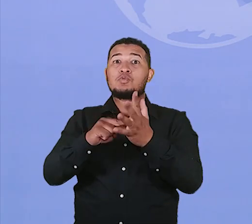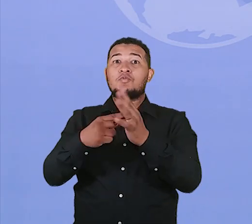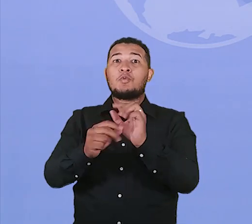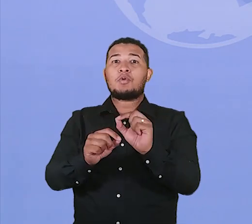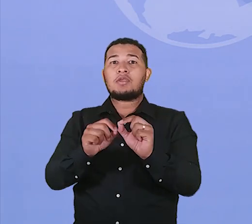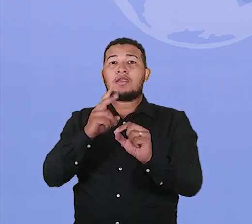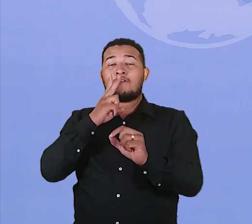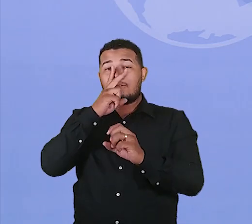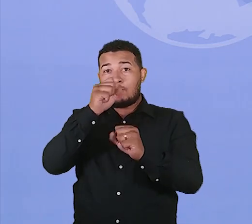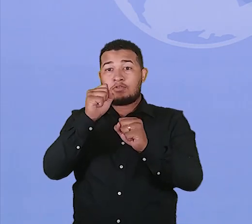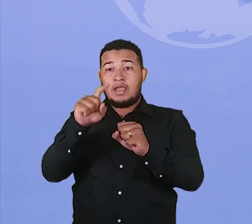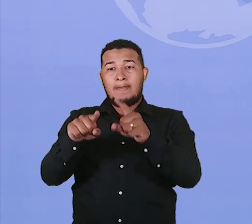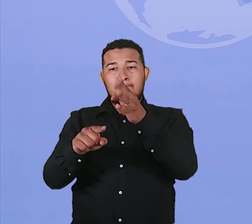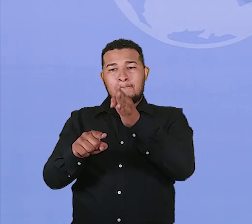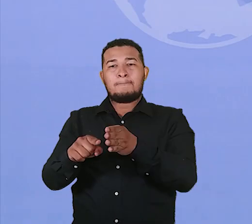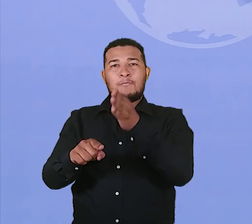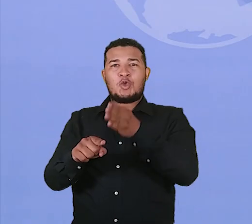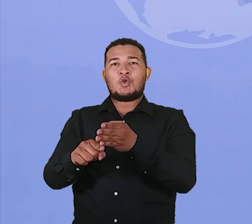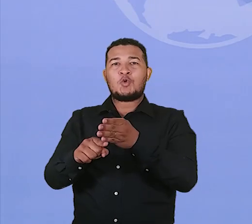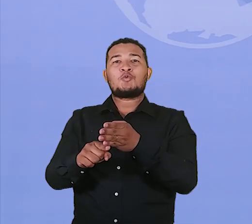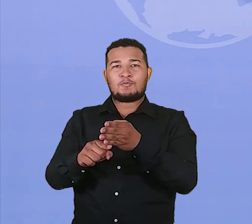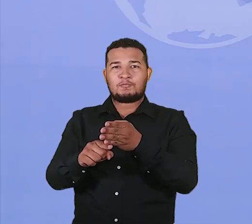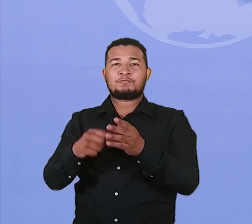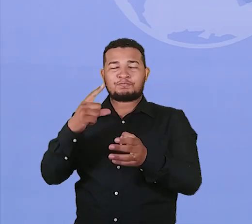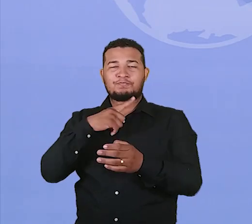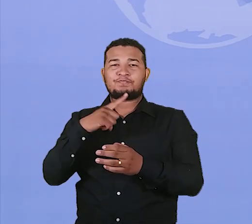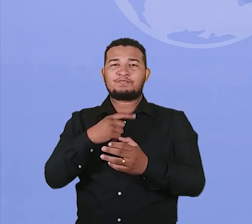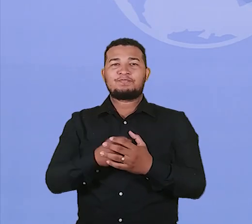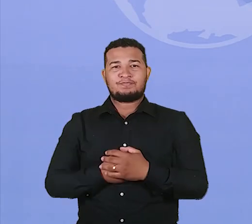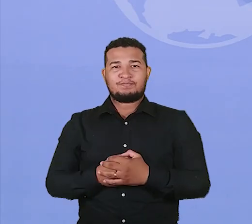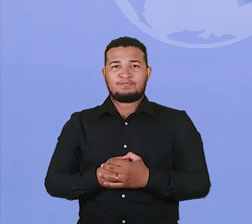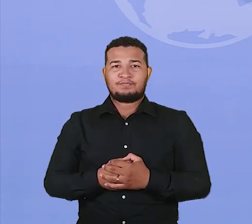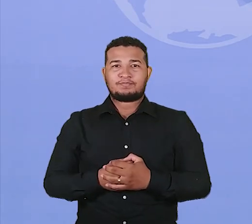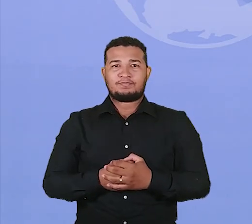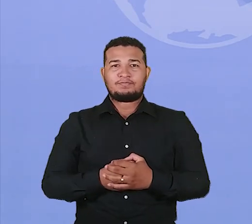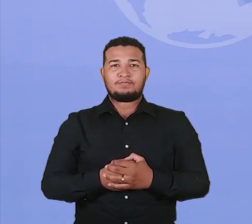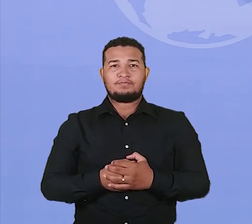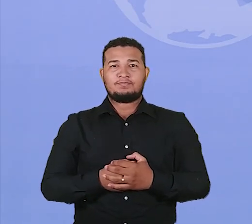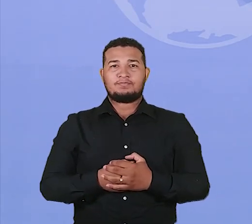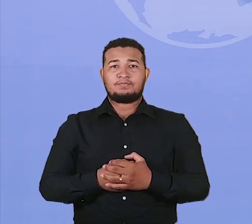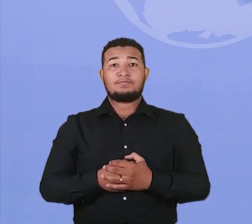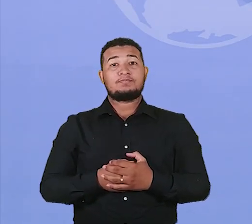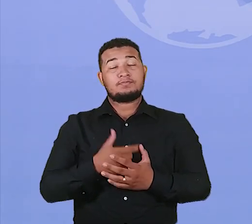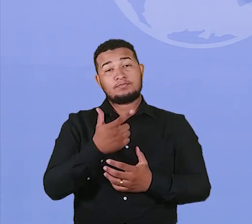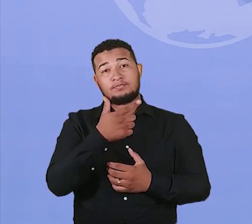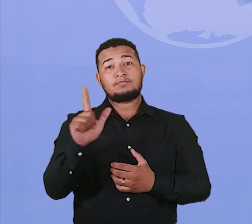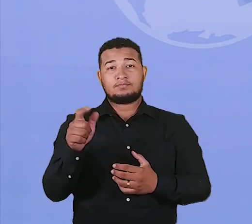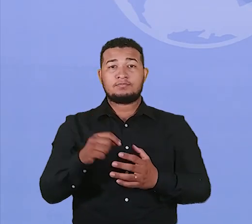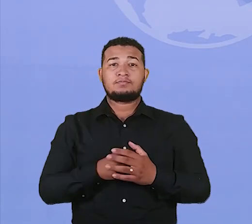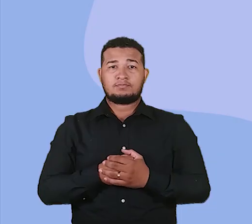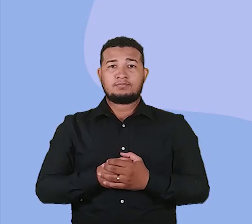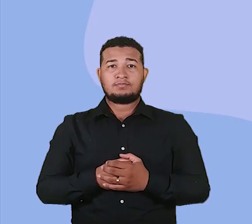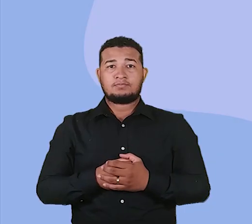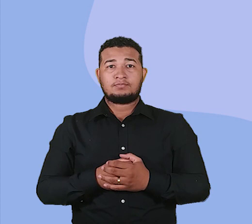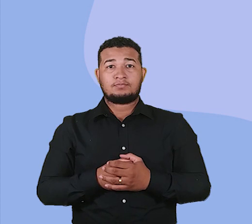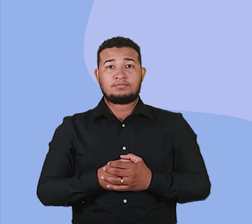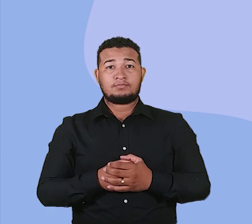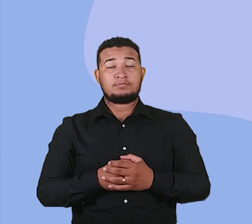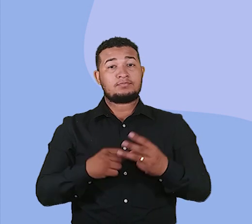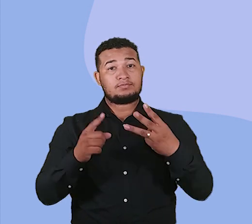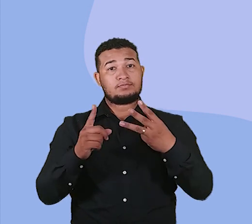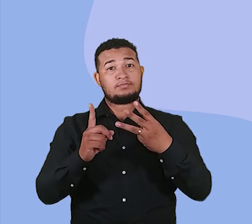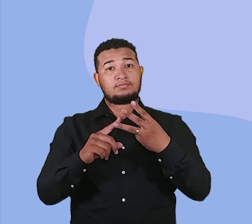no meio por isso que é esse o nome da alavanca inter resistente tá é próxima